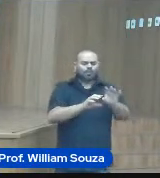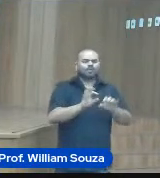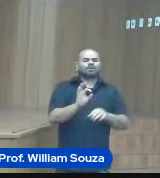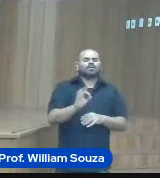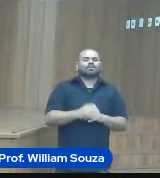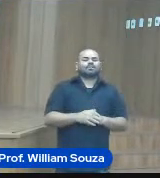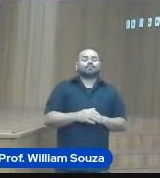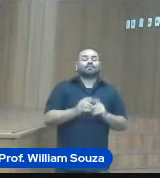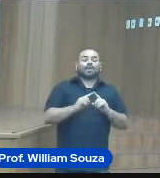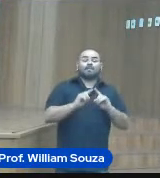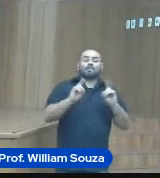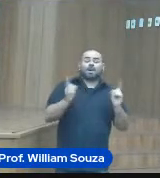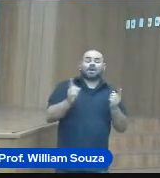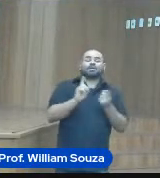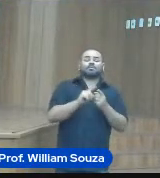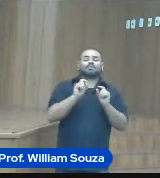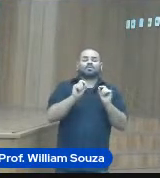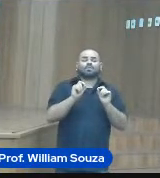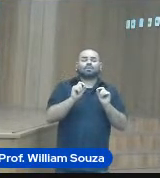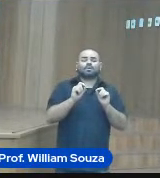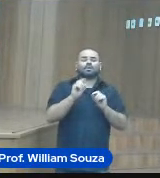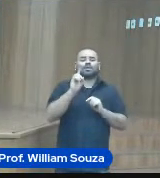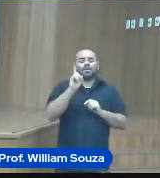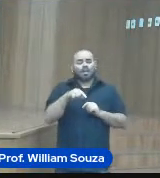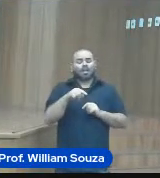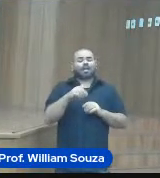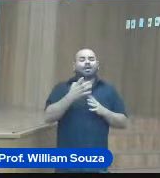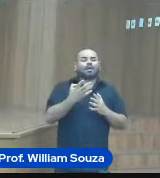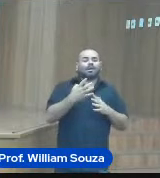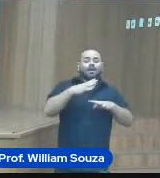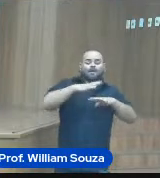diria, como um caminho, como uma via